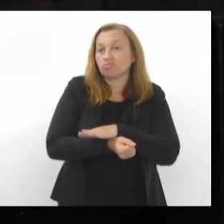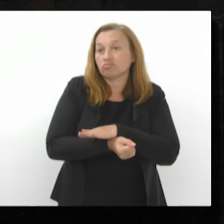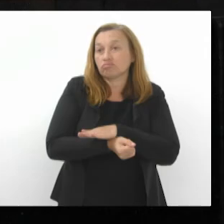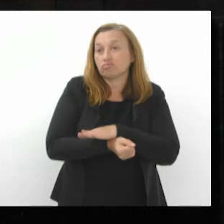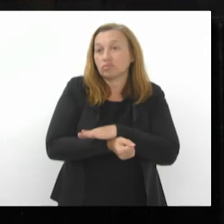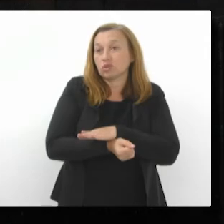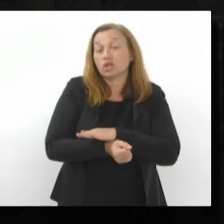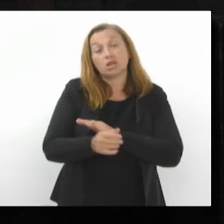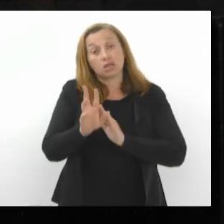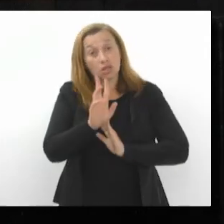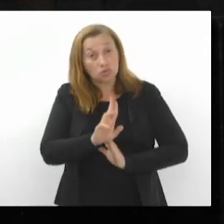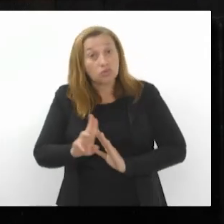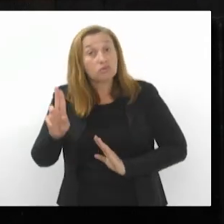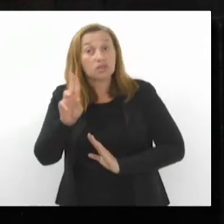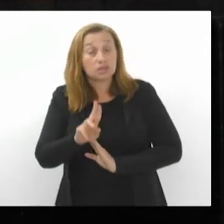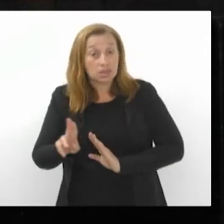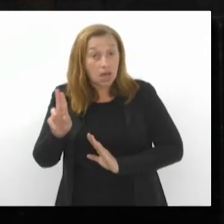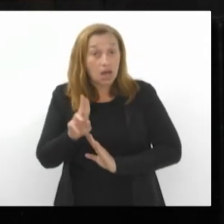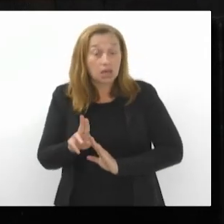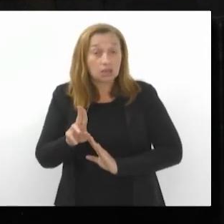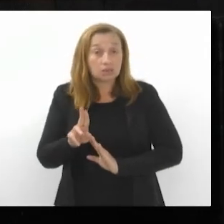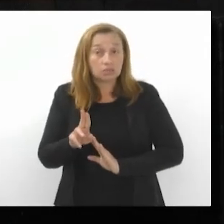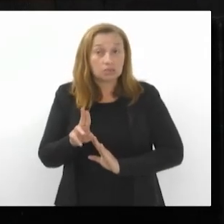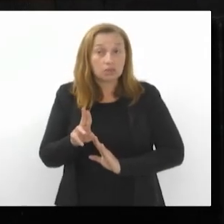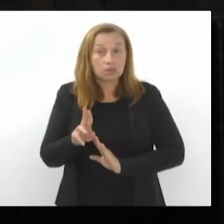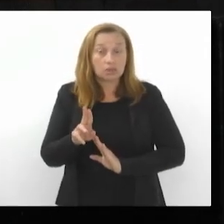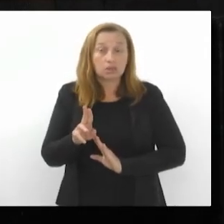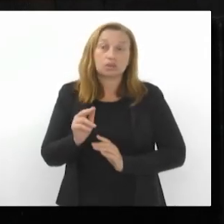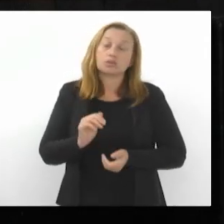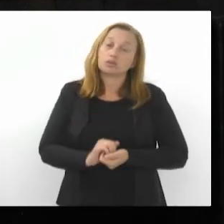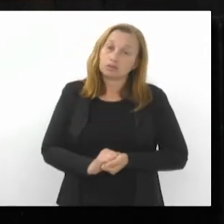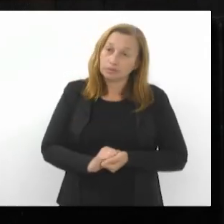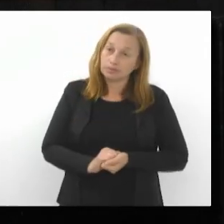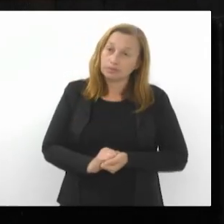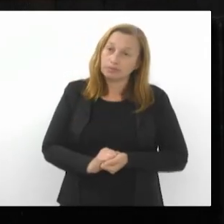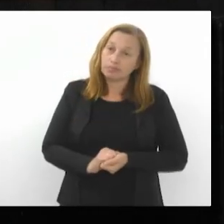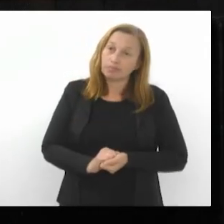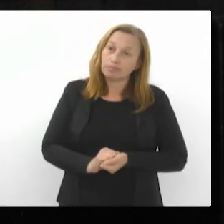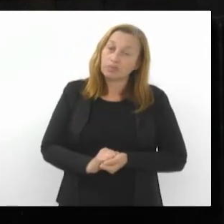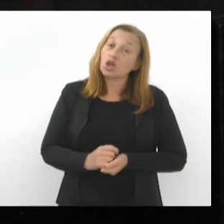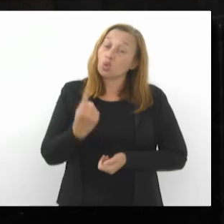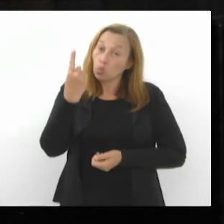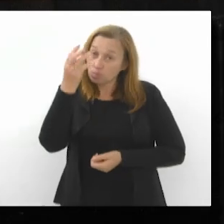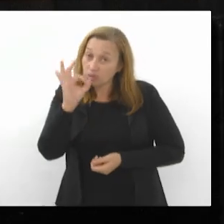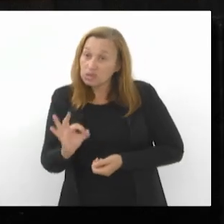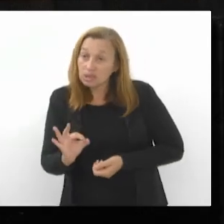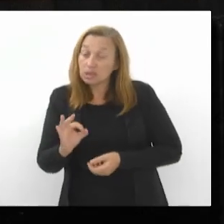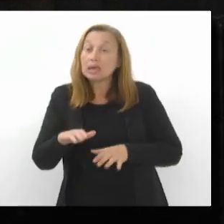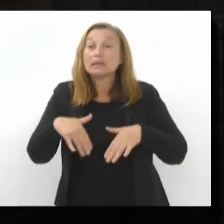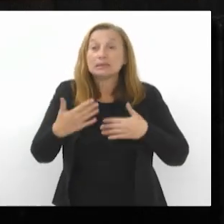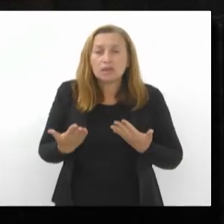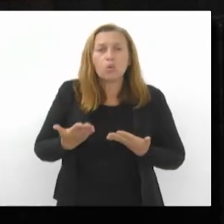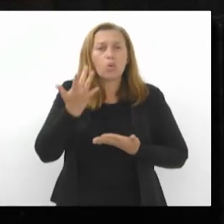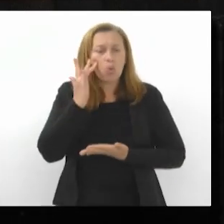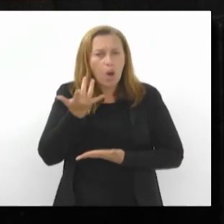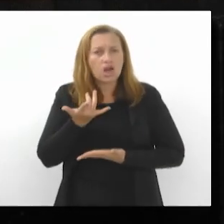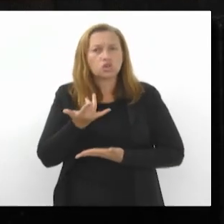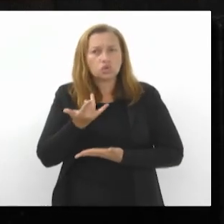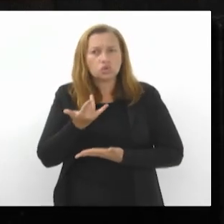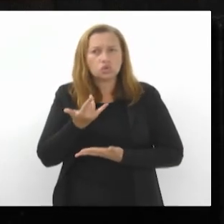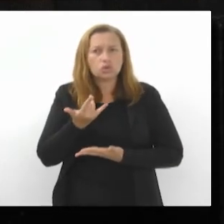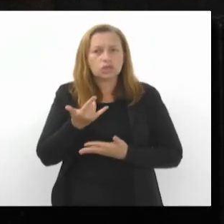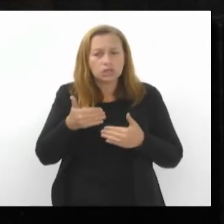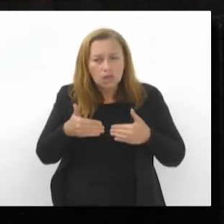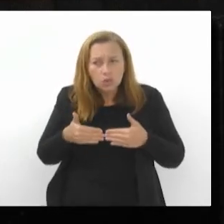nas universidades, para ser até a contrapartida desse 1%. Então, eu acho que está se